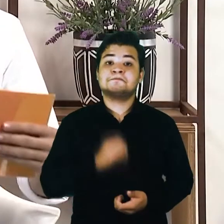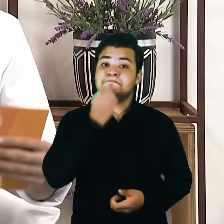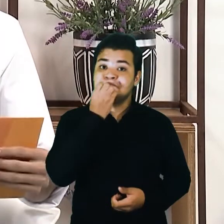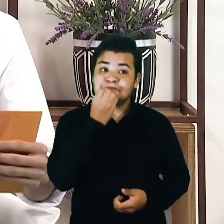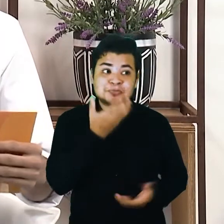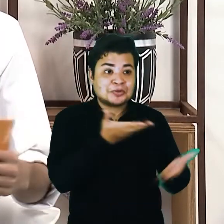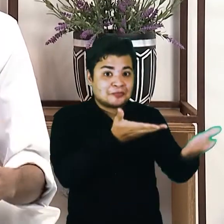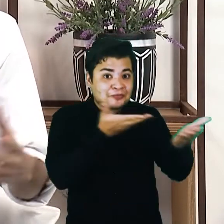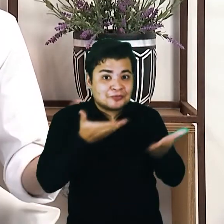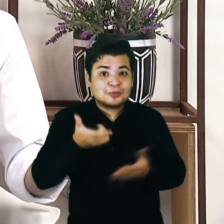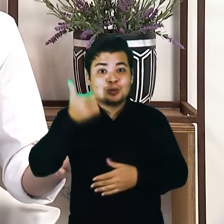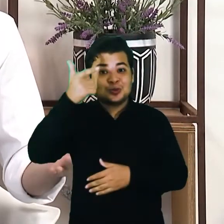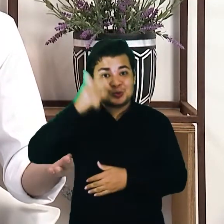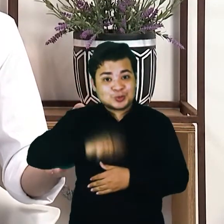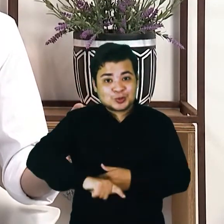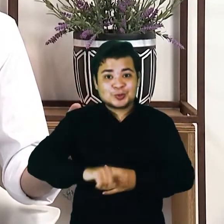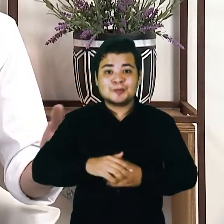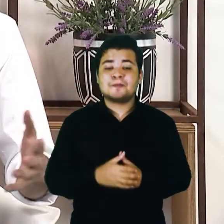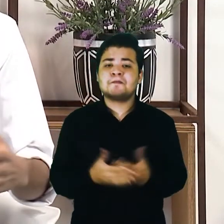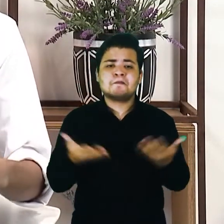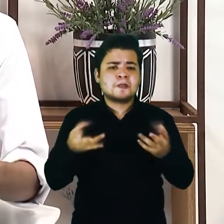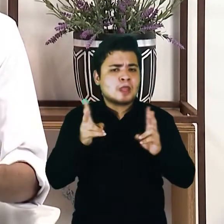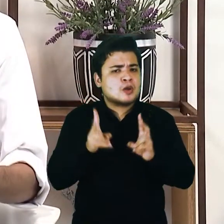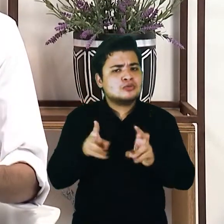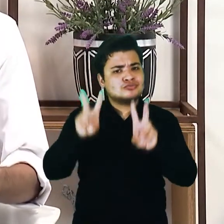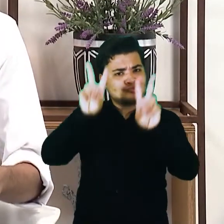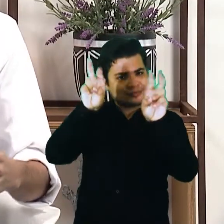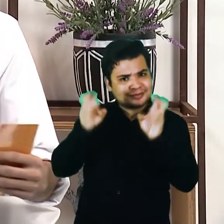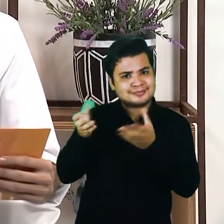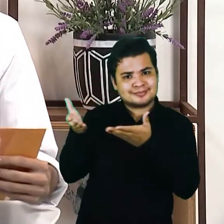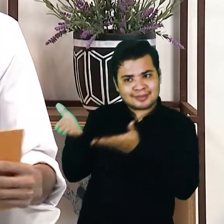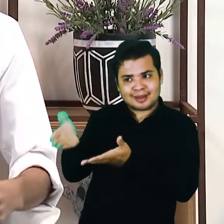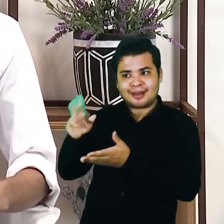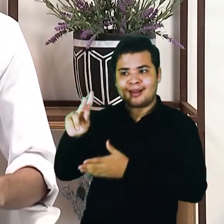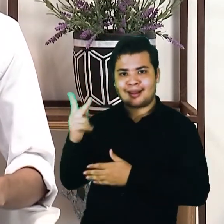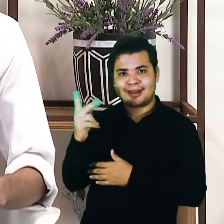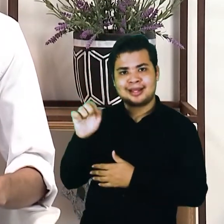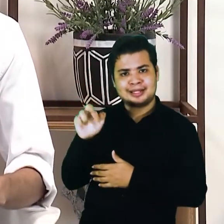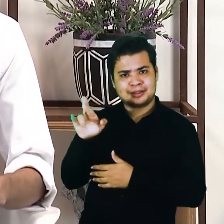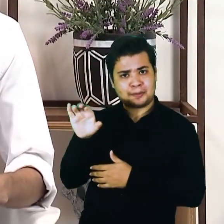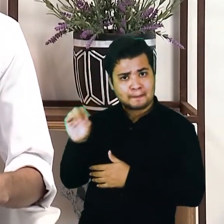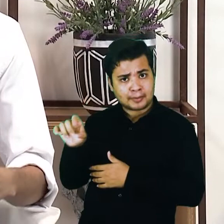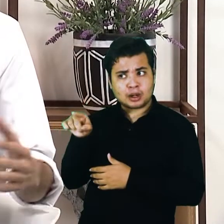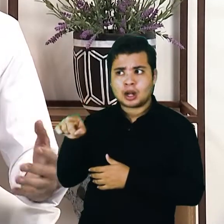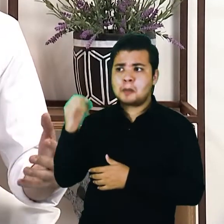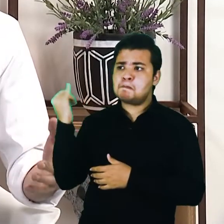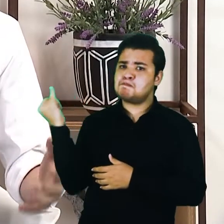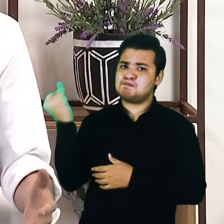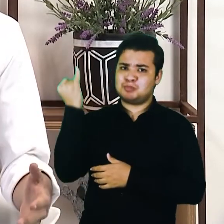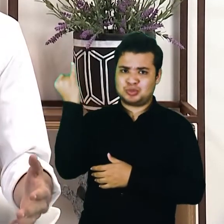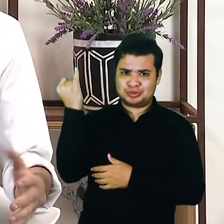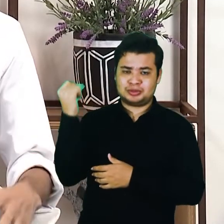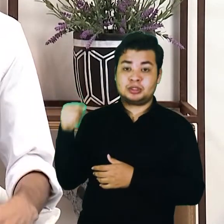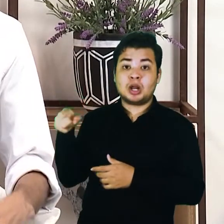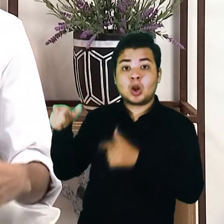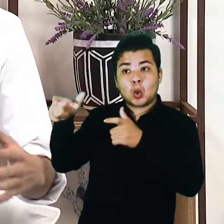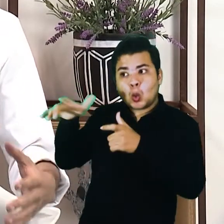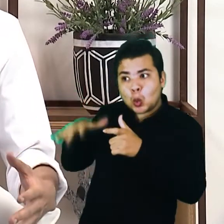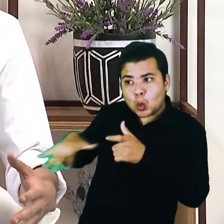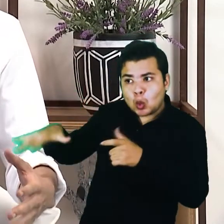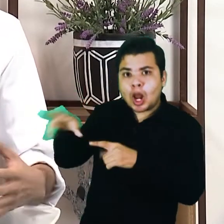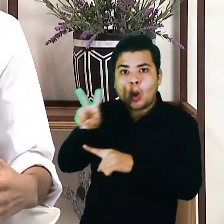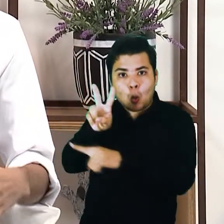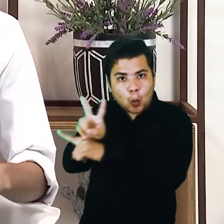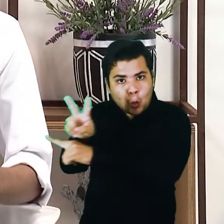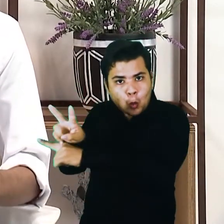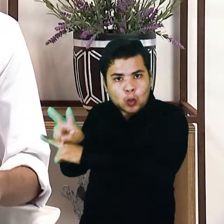Bem-vindos de volta! Continuamos falando sobre o herbário e a importância desse espaço de conservação, né? O